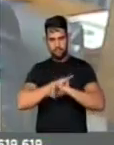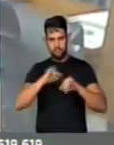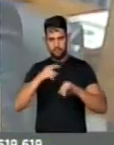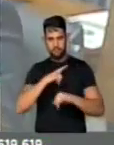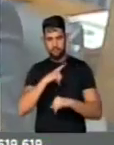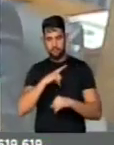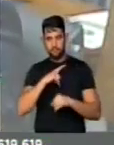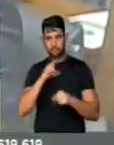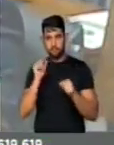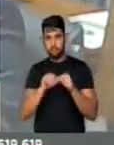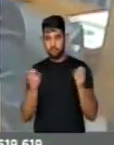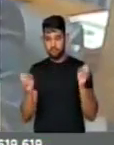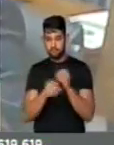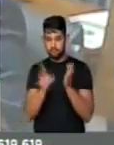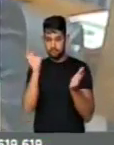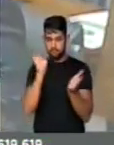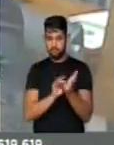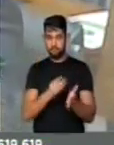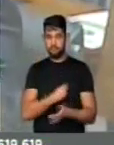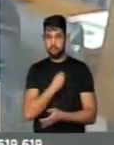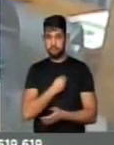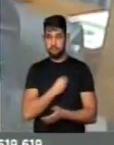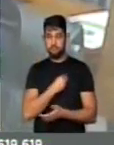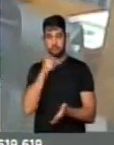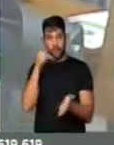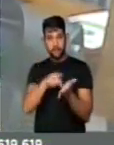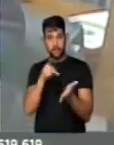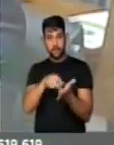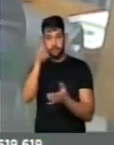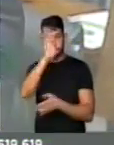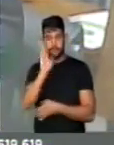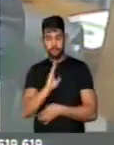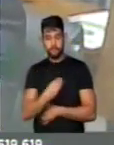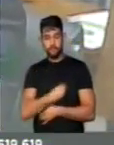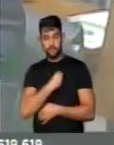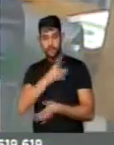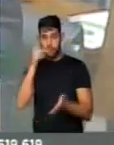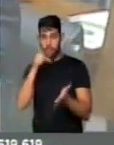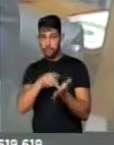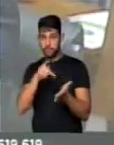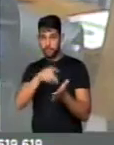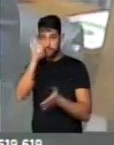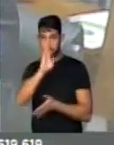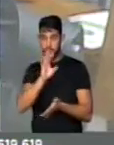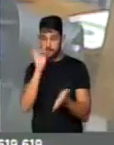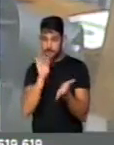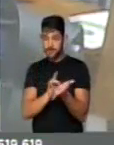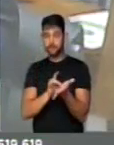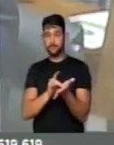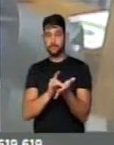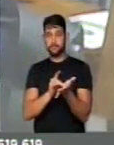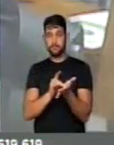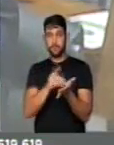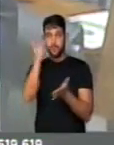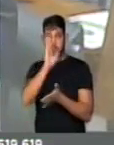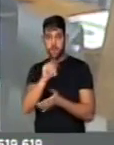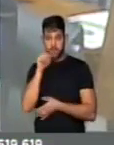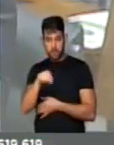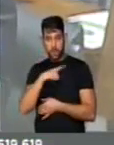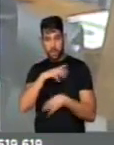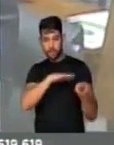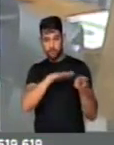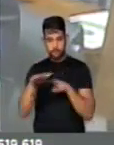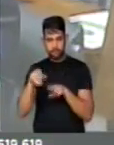se situe no óbvio, na realidade do Brasil verdadeiro, do Brasil real. O Brasil que